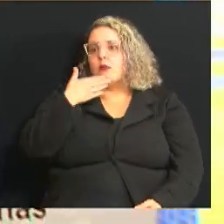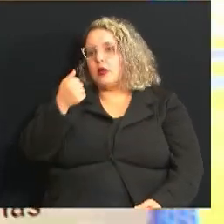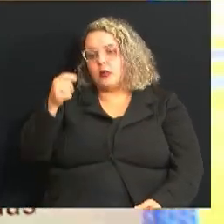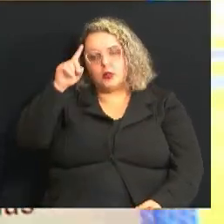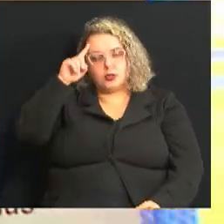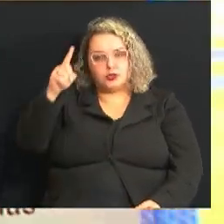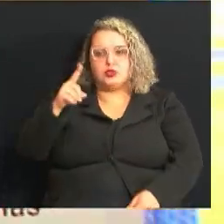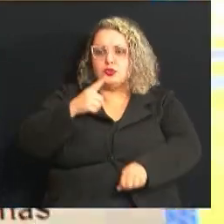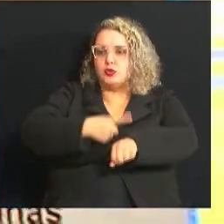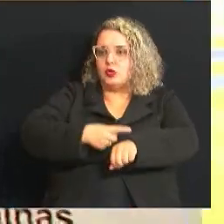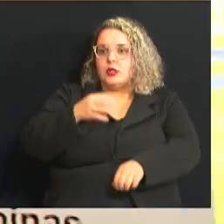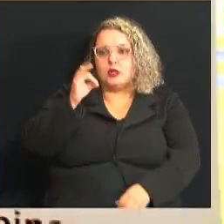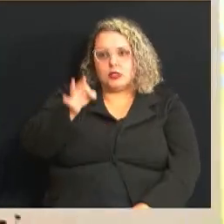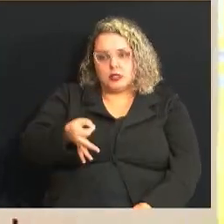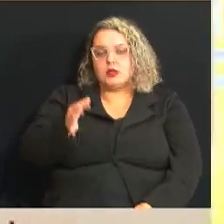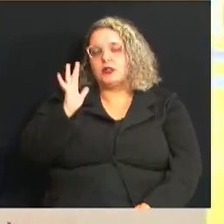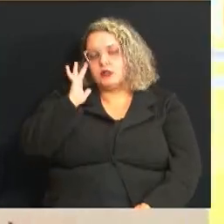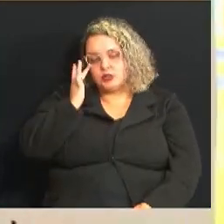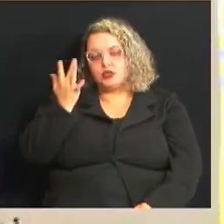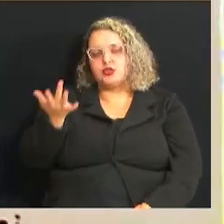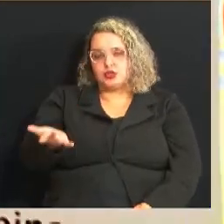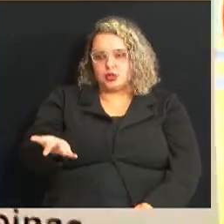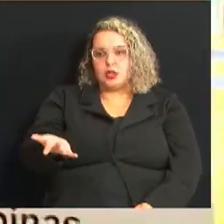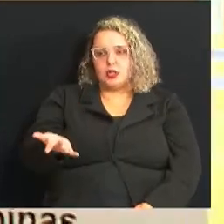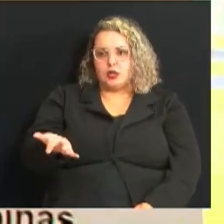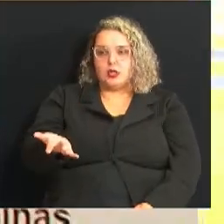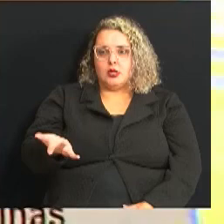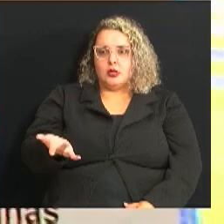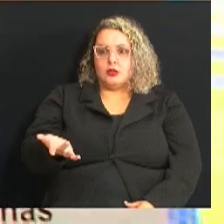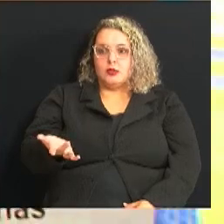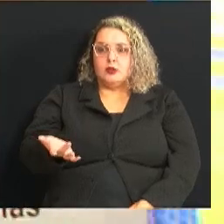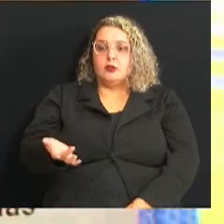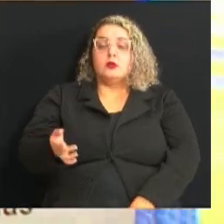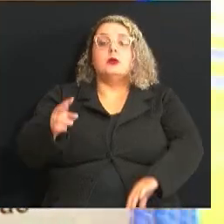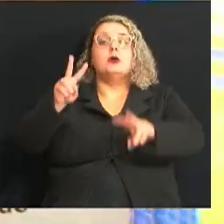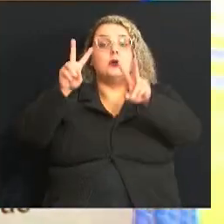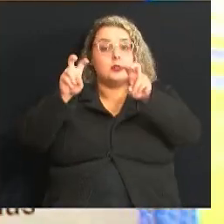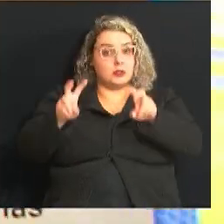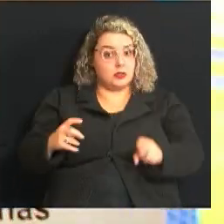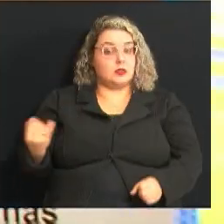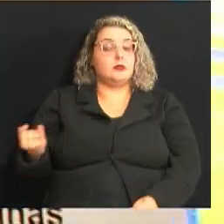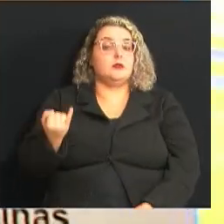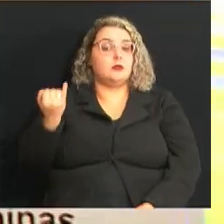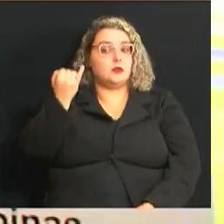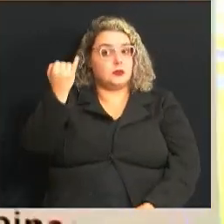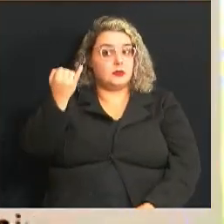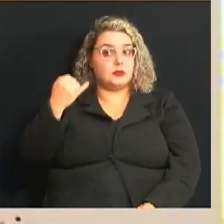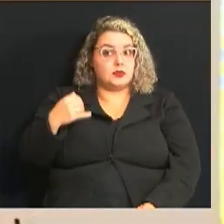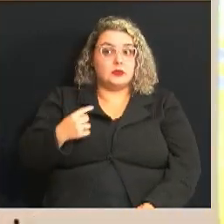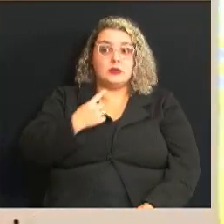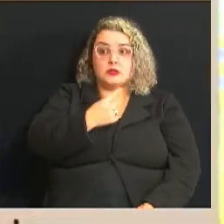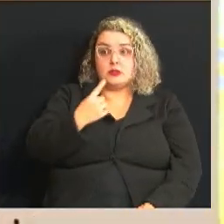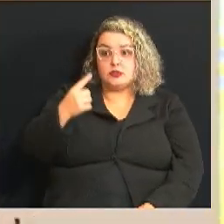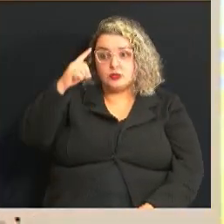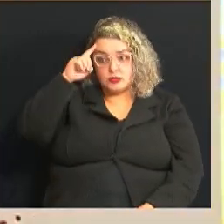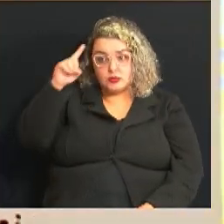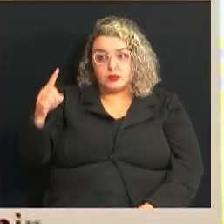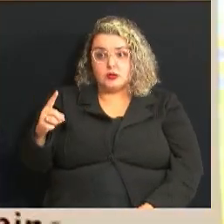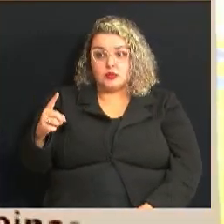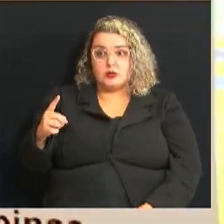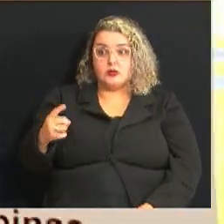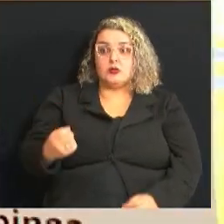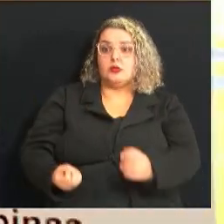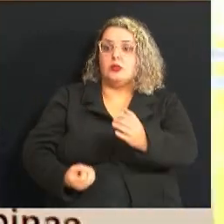achar adequado, né. A gente também vai abordar temas muito importantes nesses 11 dias, como elaboração